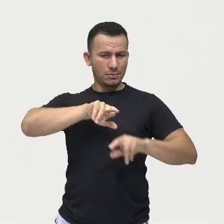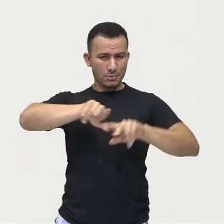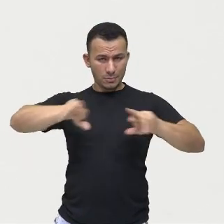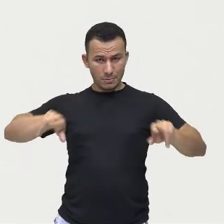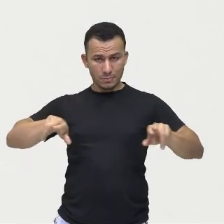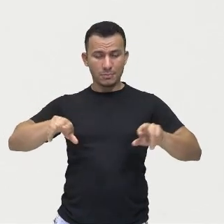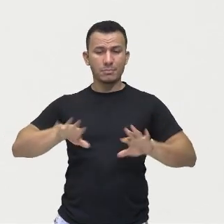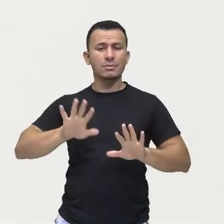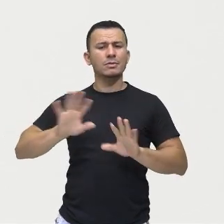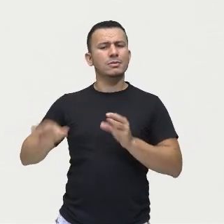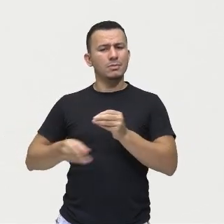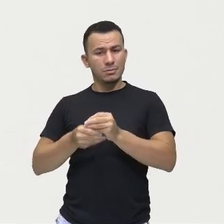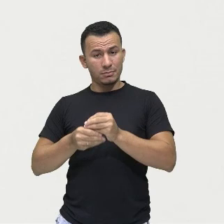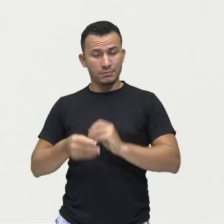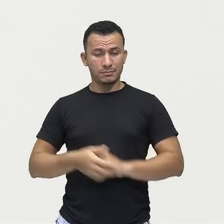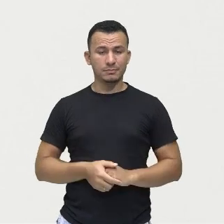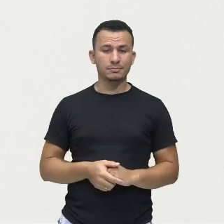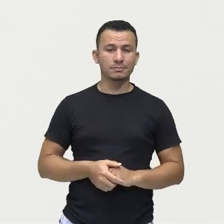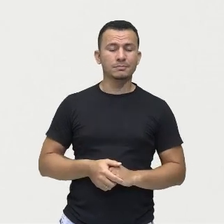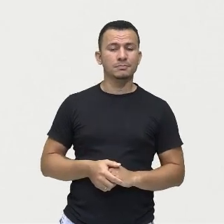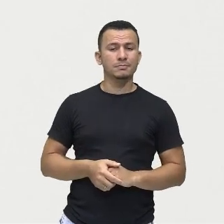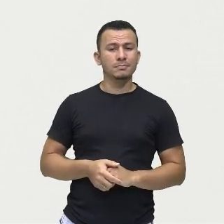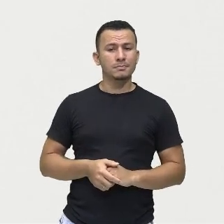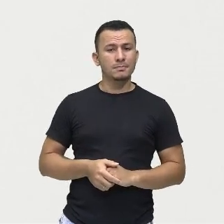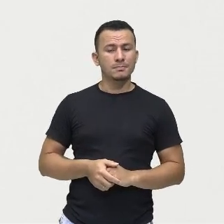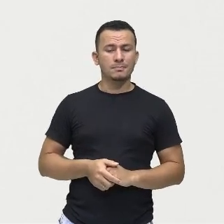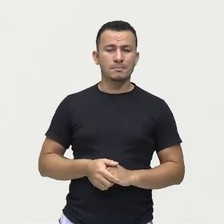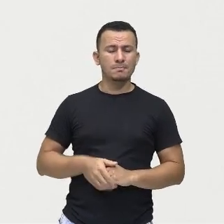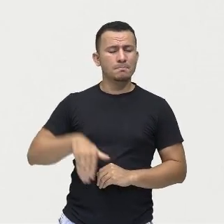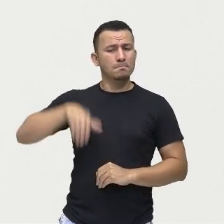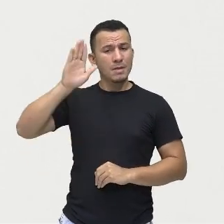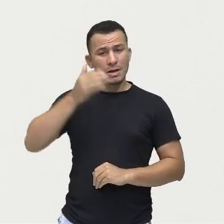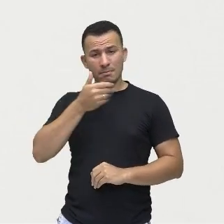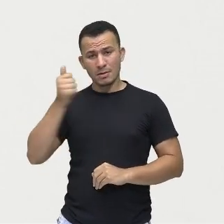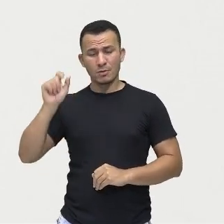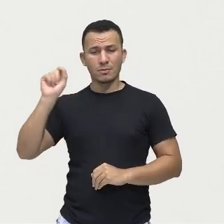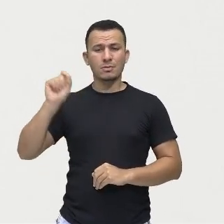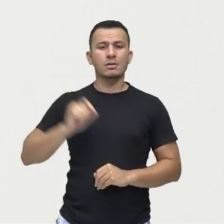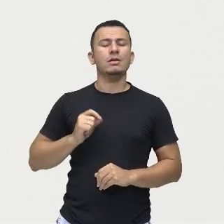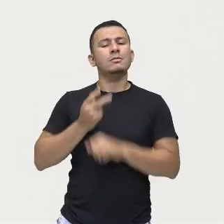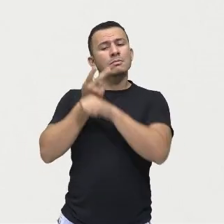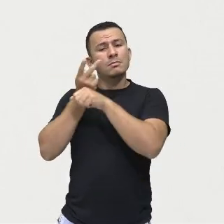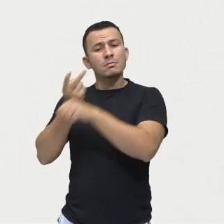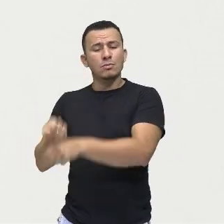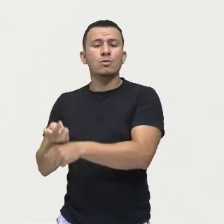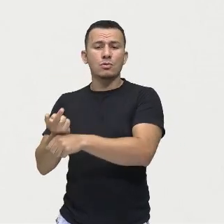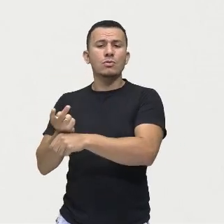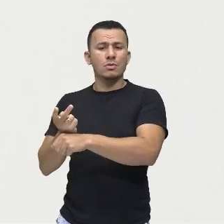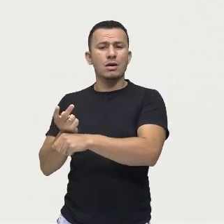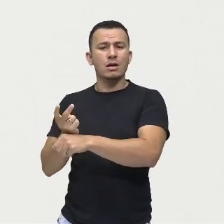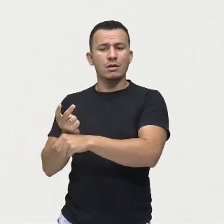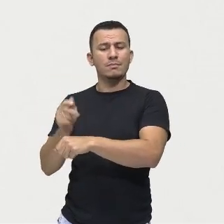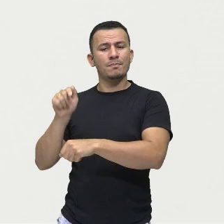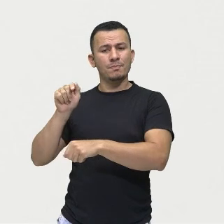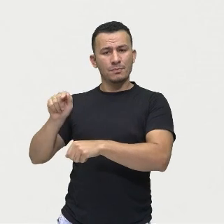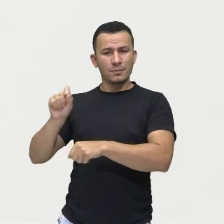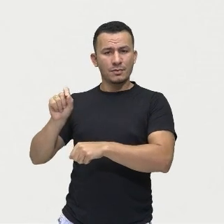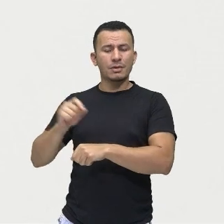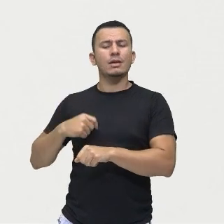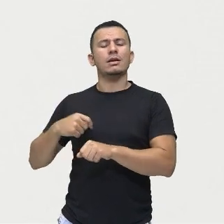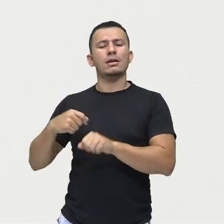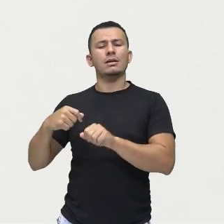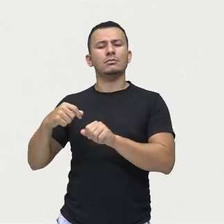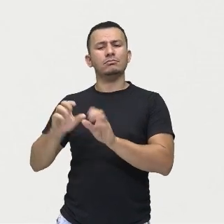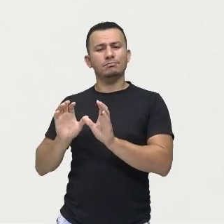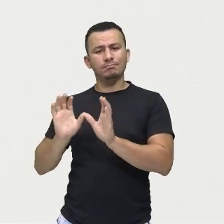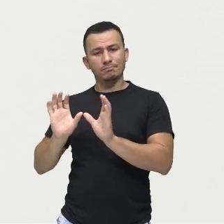comentário para isso? A melhor maneira de praticar o parkour é buscar uma instituição respeitável e que possua